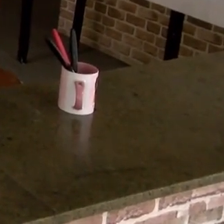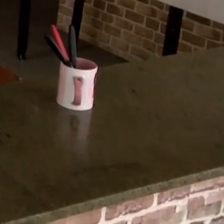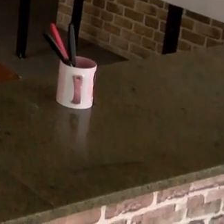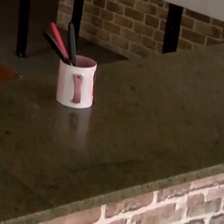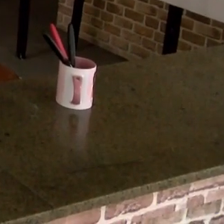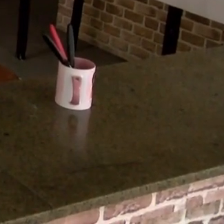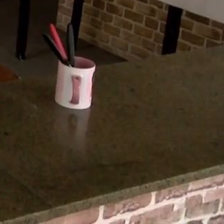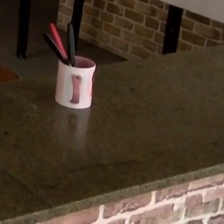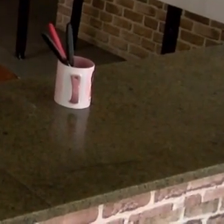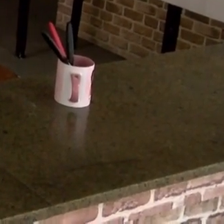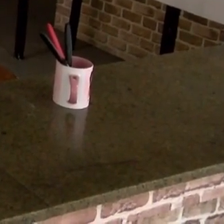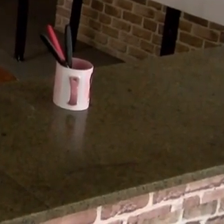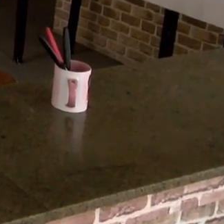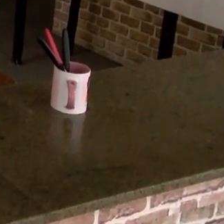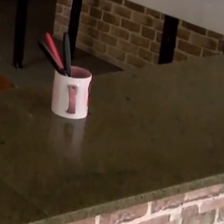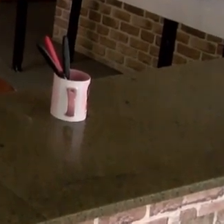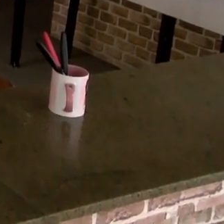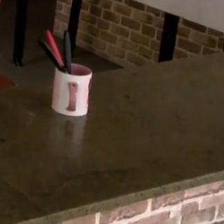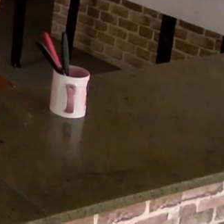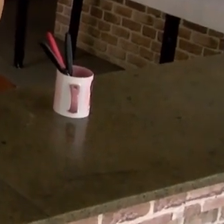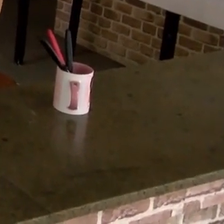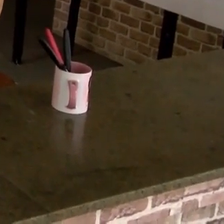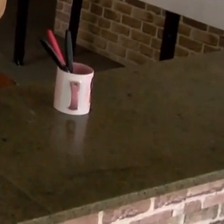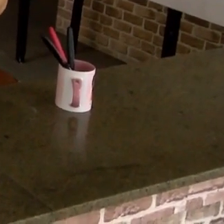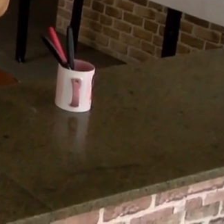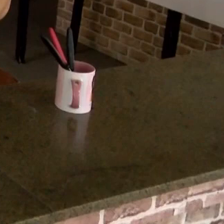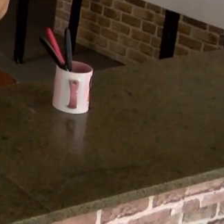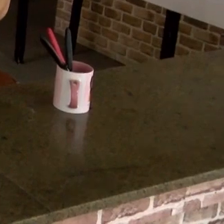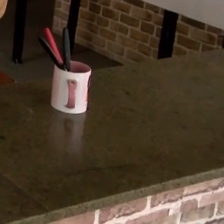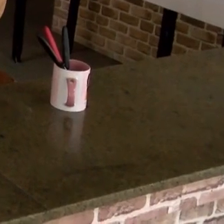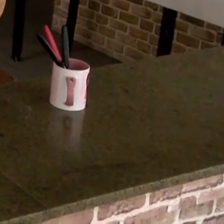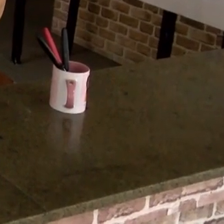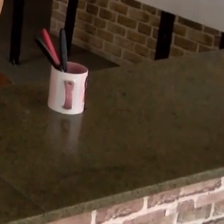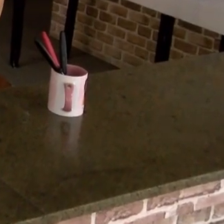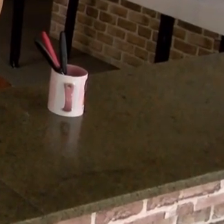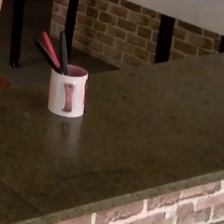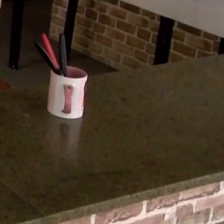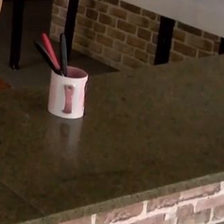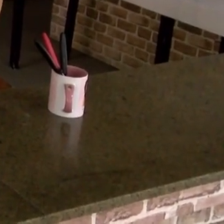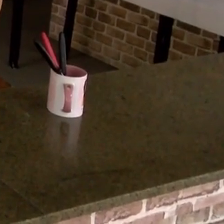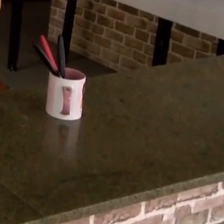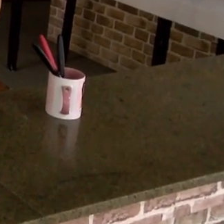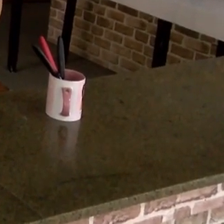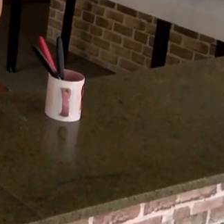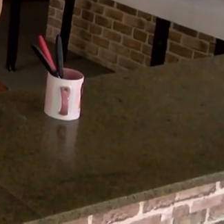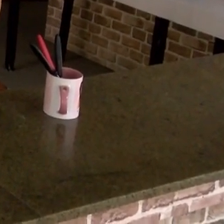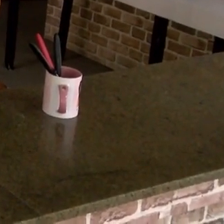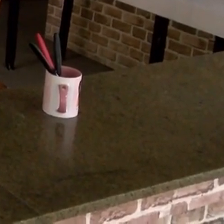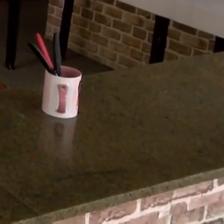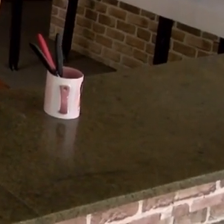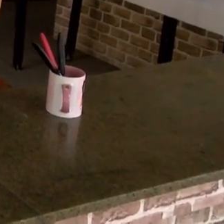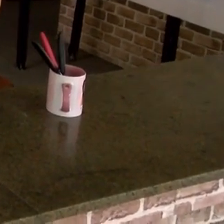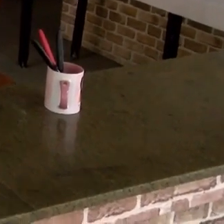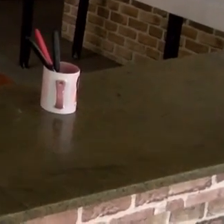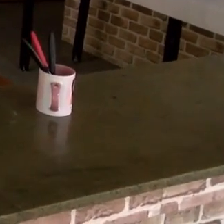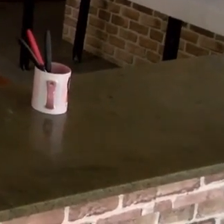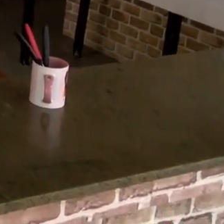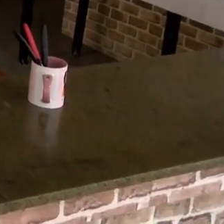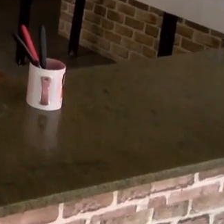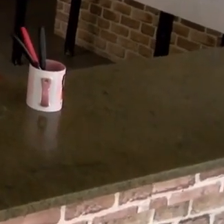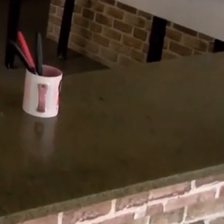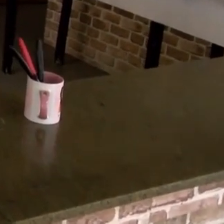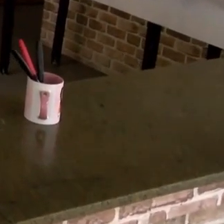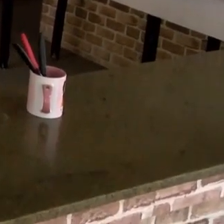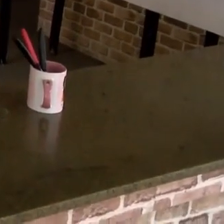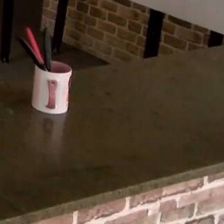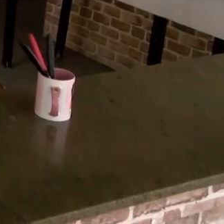mais bonita. Com papel crepom? Com papel crepom não, né, Tião? Com glitter? Não, eu vou adicionar. Lembra que você perguntou